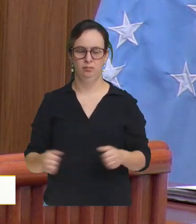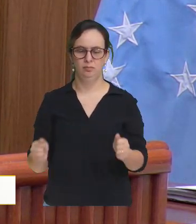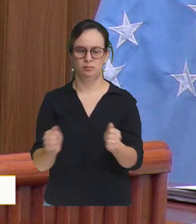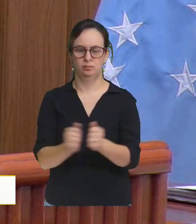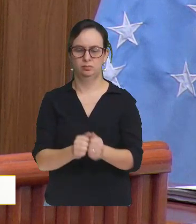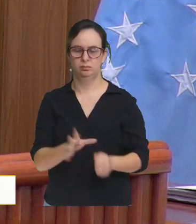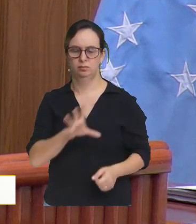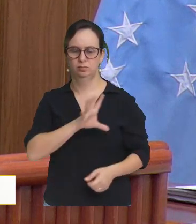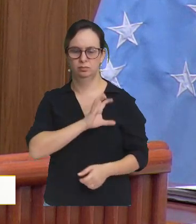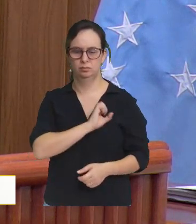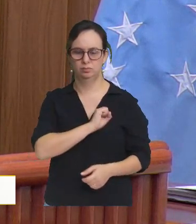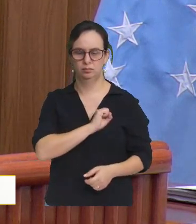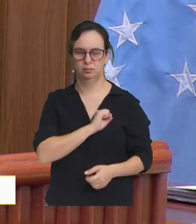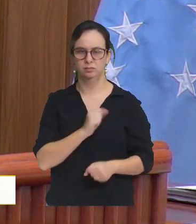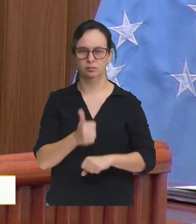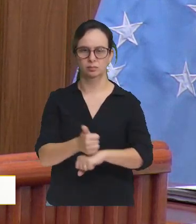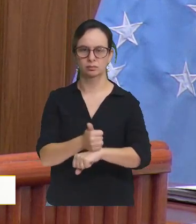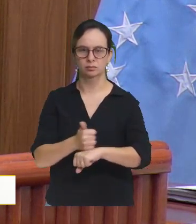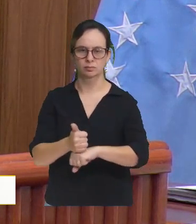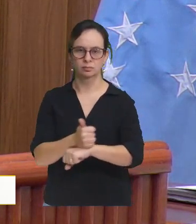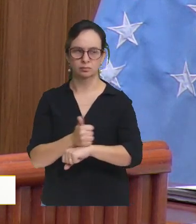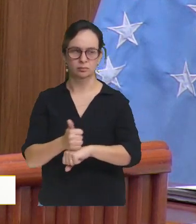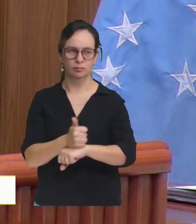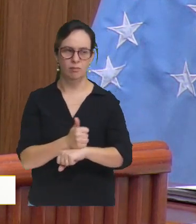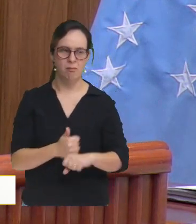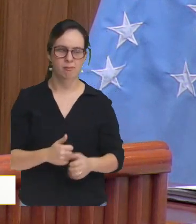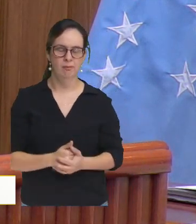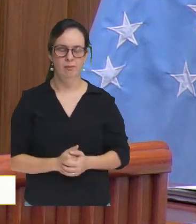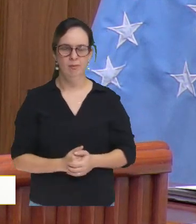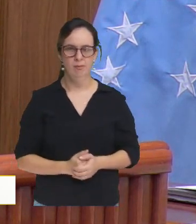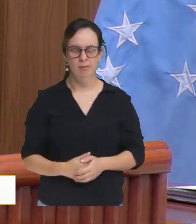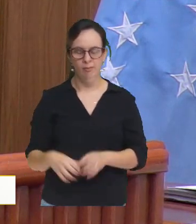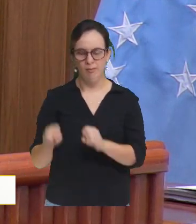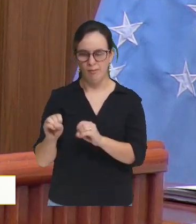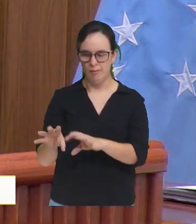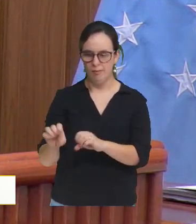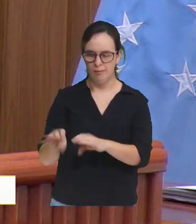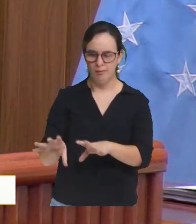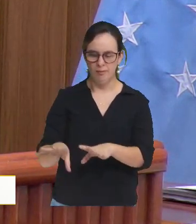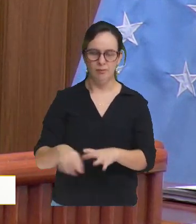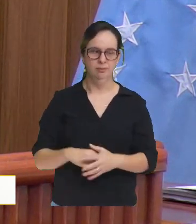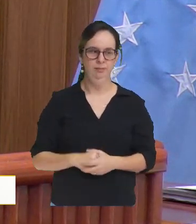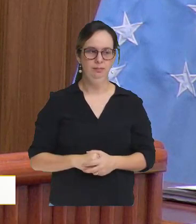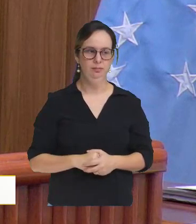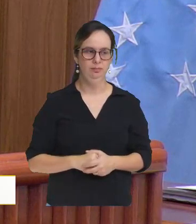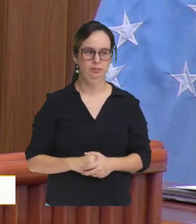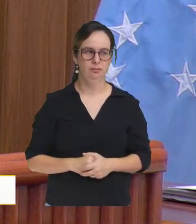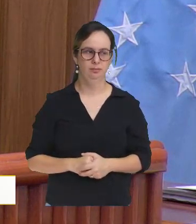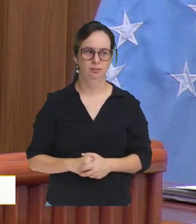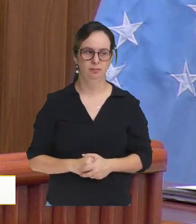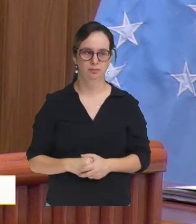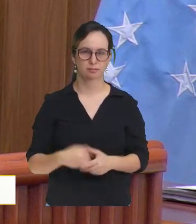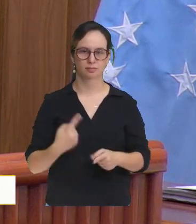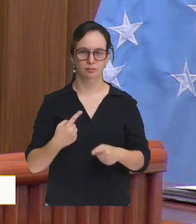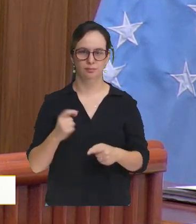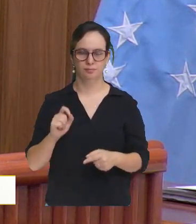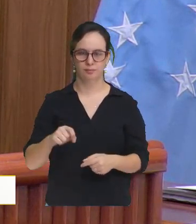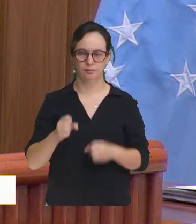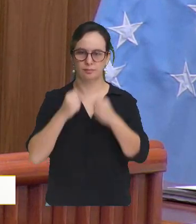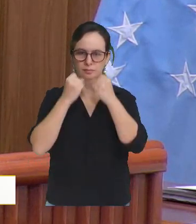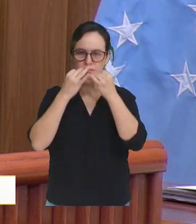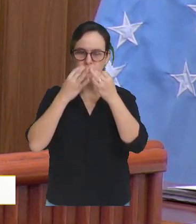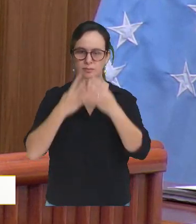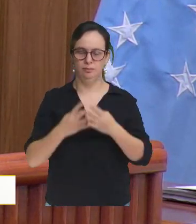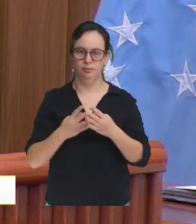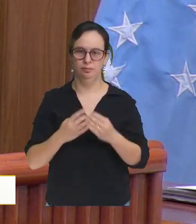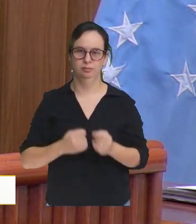profissão, deixando um legado que, na exposição dos motivos aqui dos fatos,